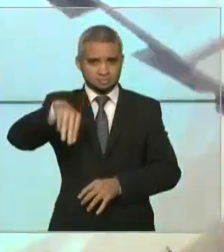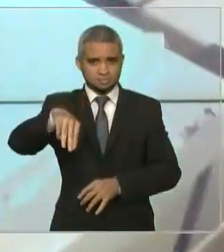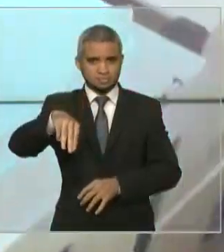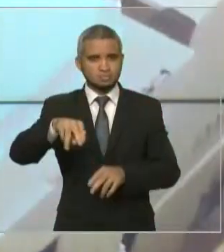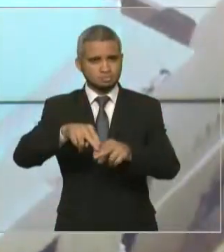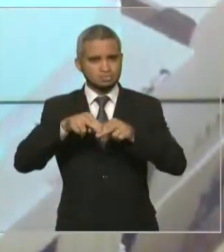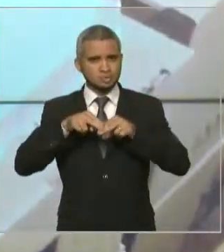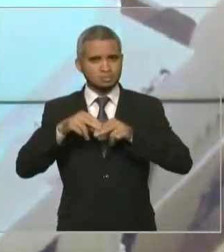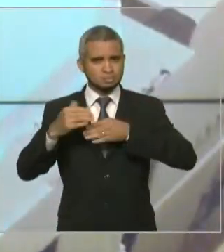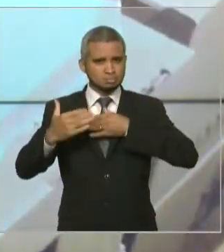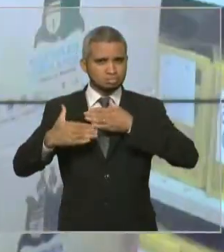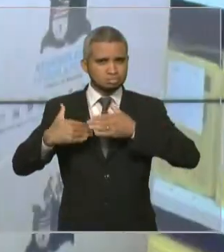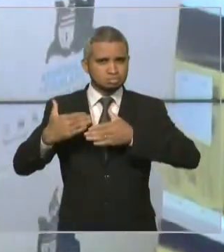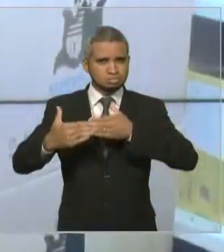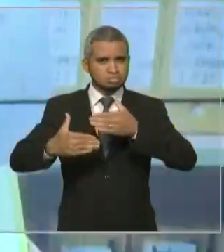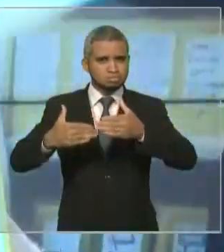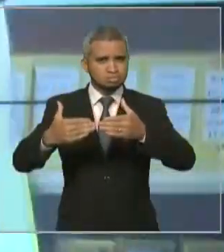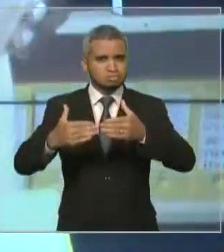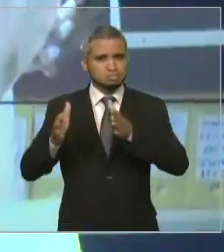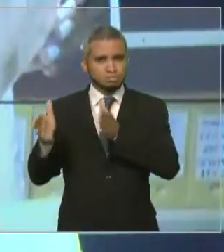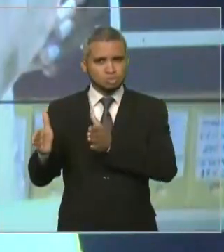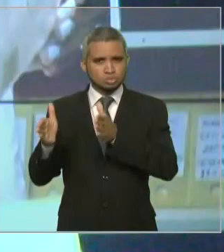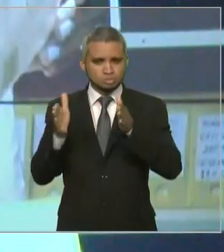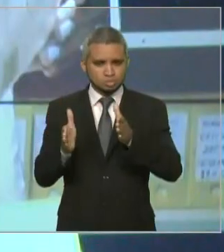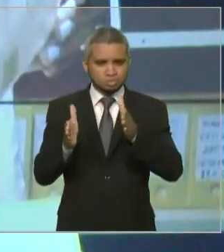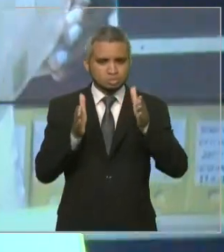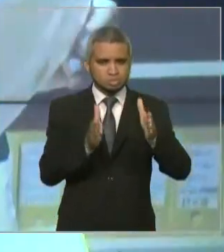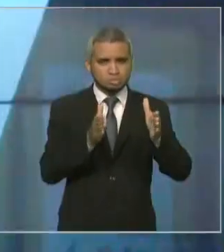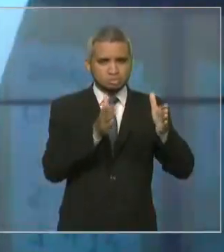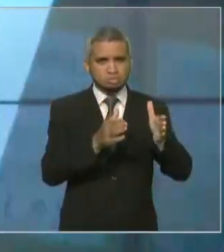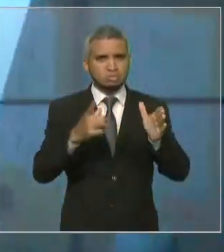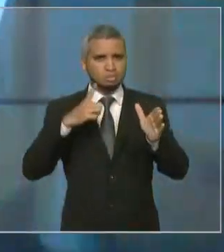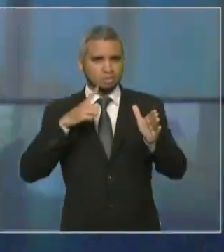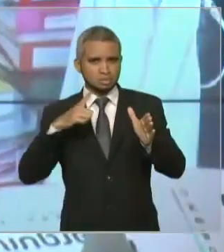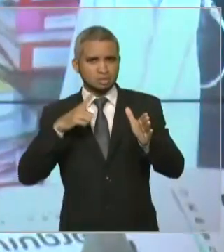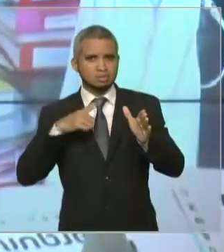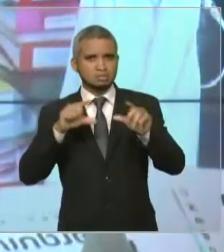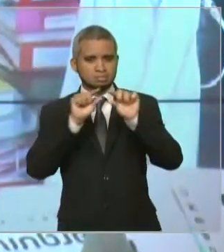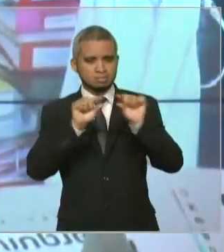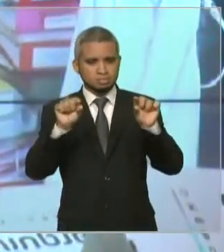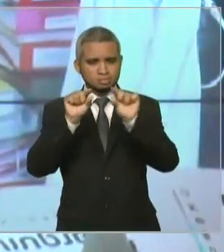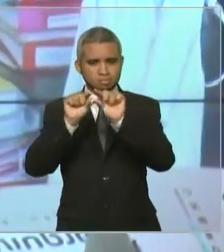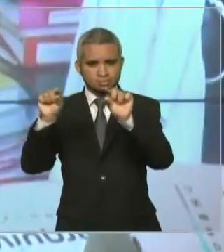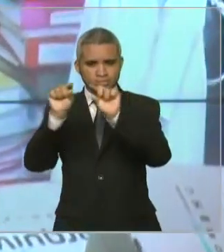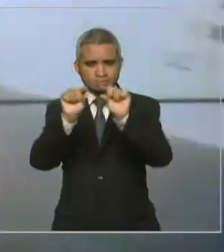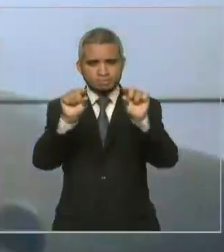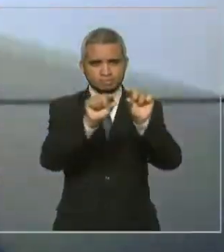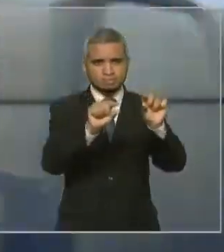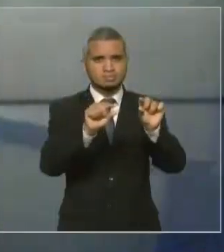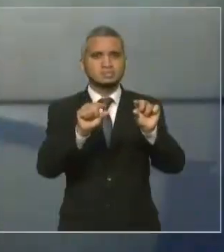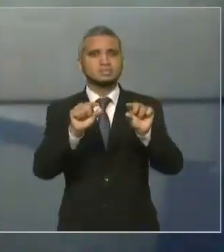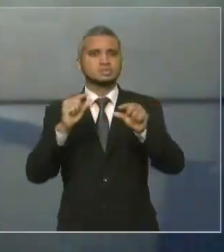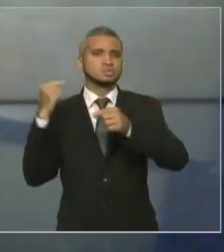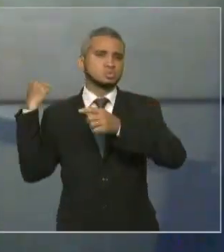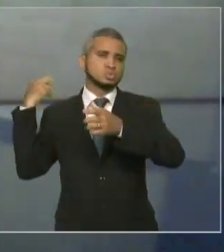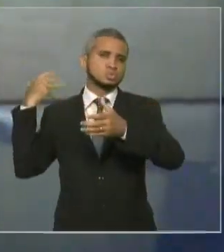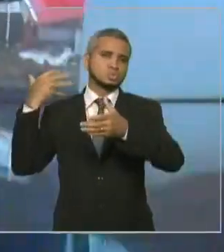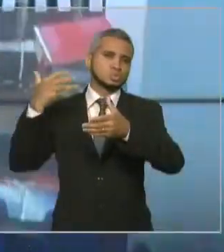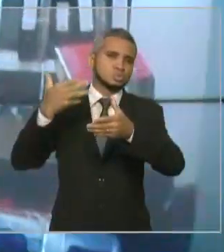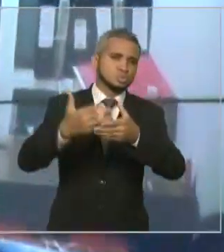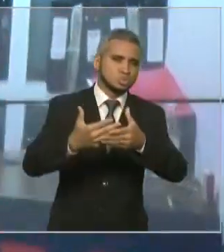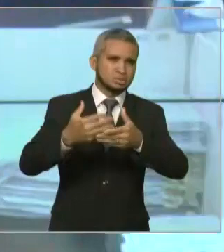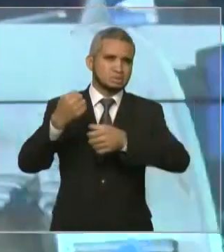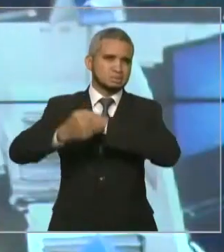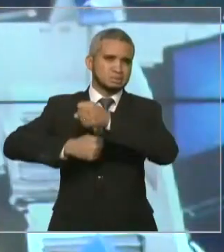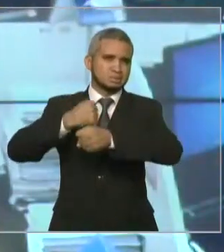organizando. Caixotes específicos, etiquetas com informação da produção parlamentar gerada ao longo de séculos.